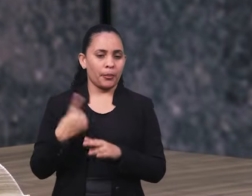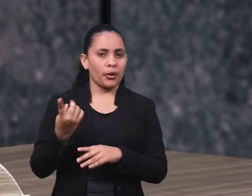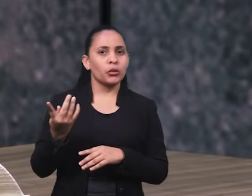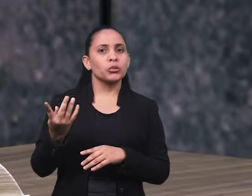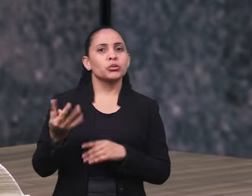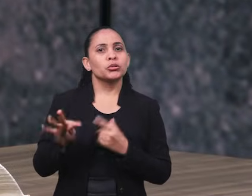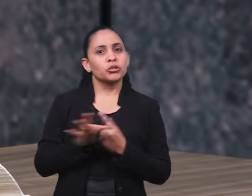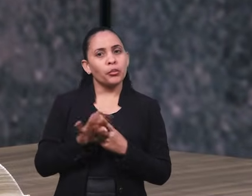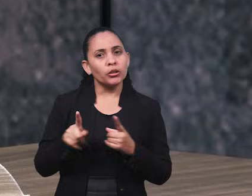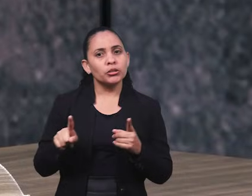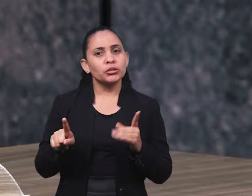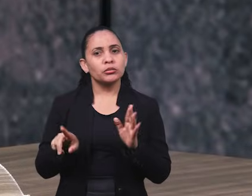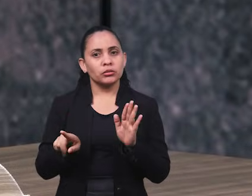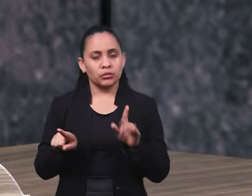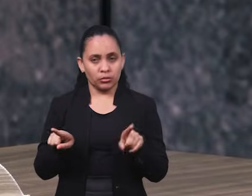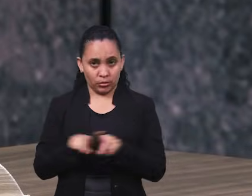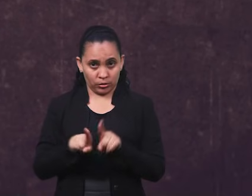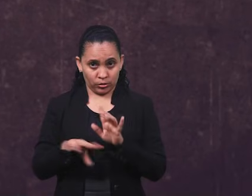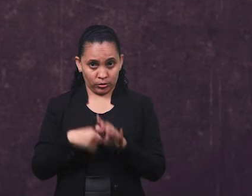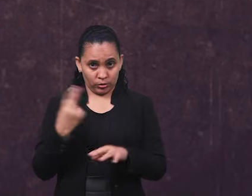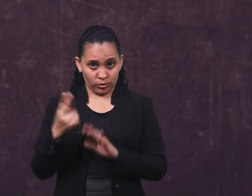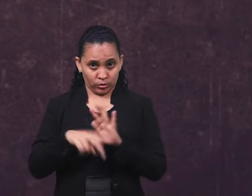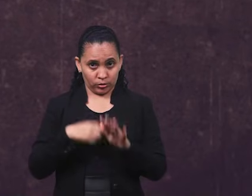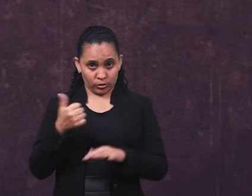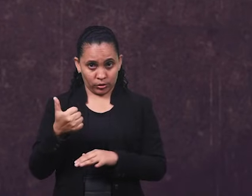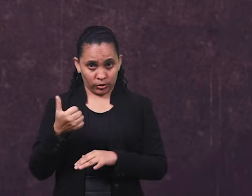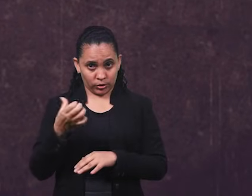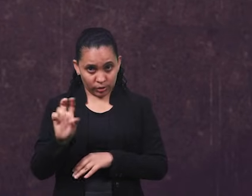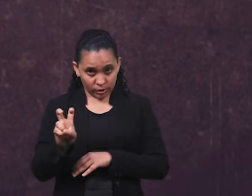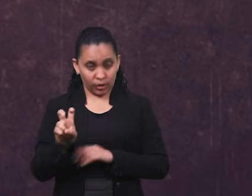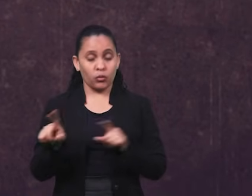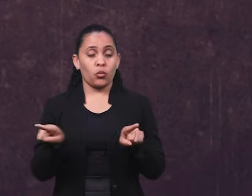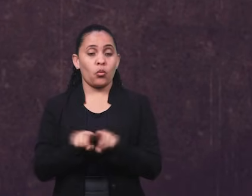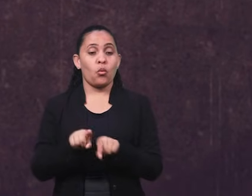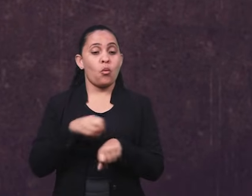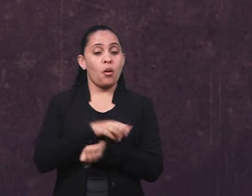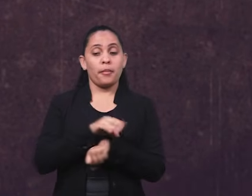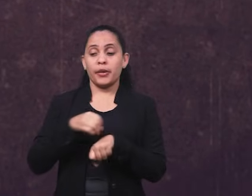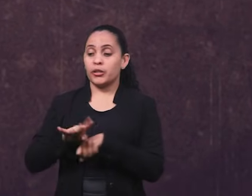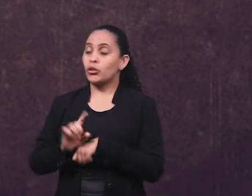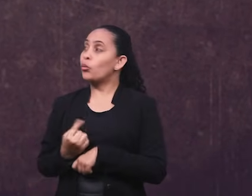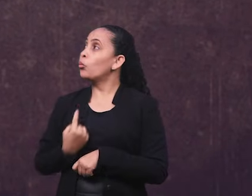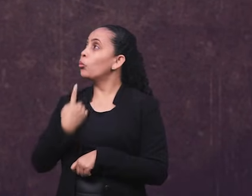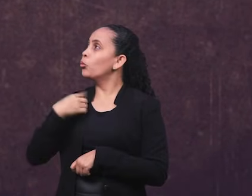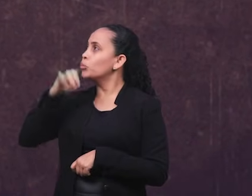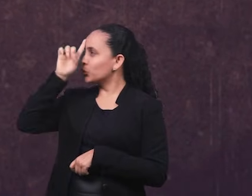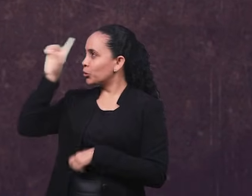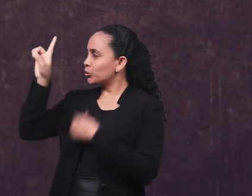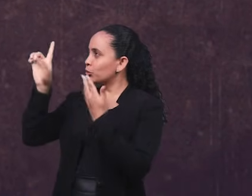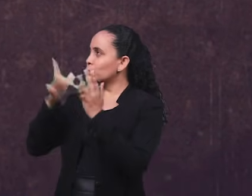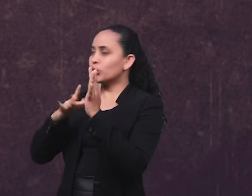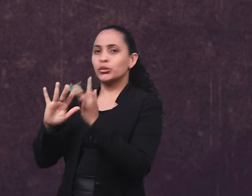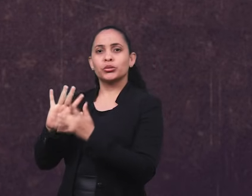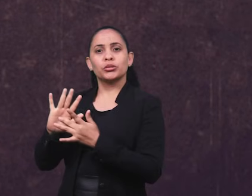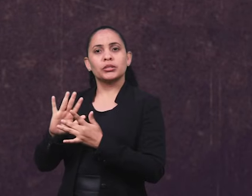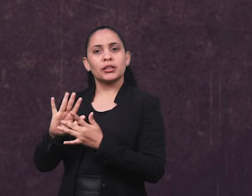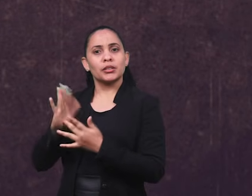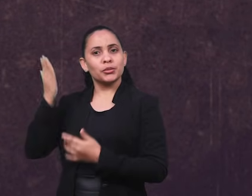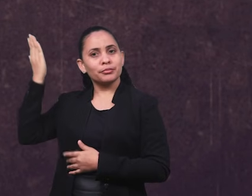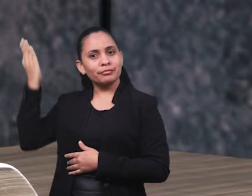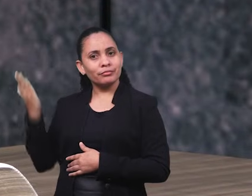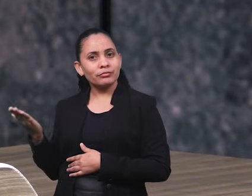1 Timóteo capítulo 2, versículo 5. Porque há um só Deus e um só mediador entre Deus e os homens, Jesus Cristo o